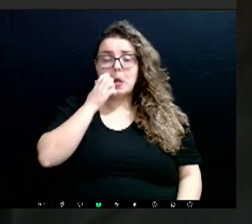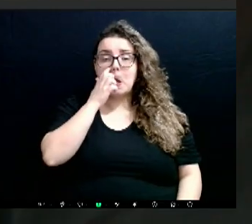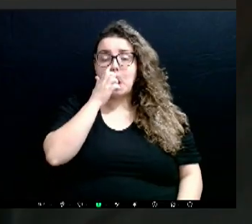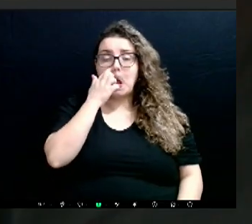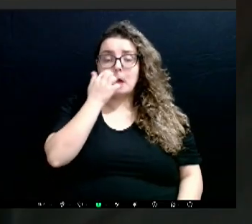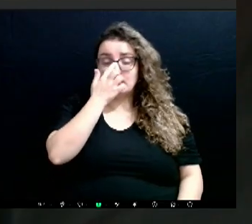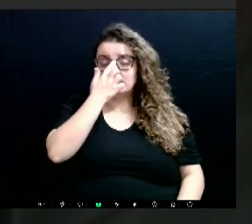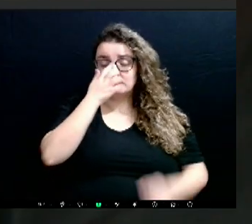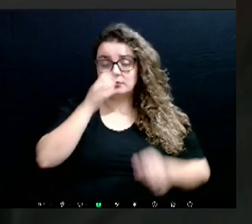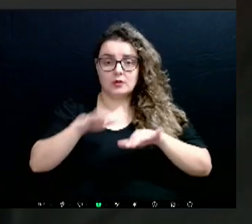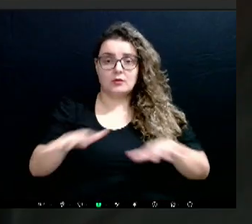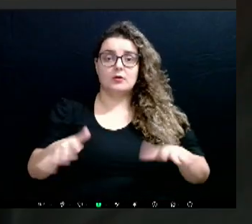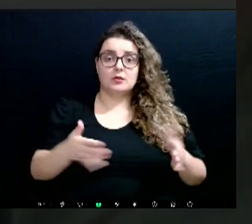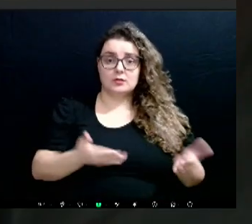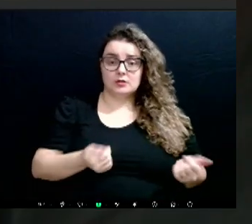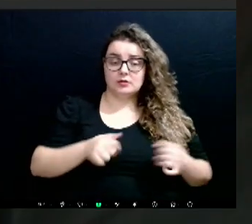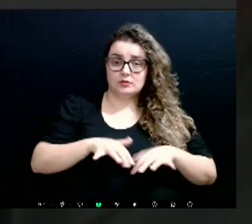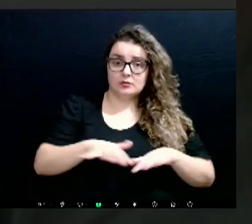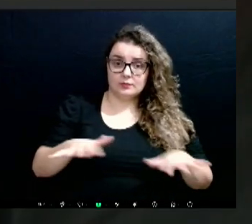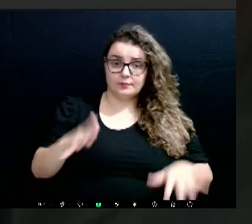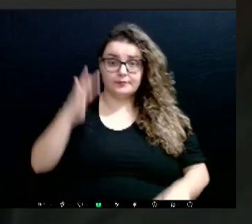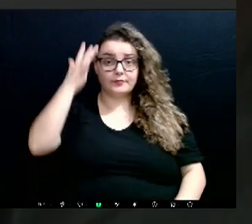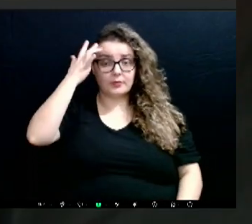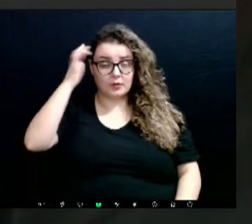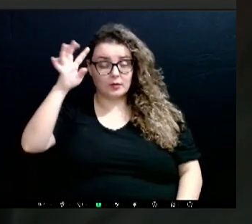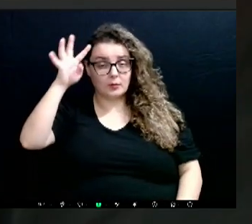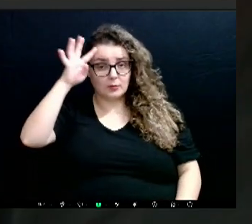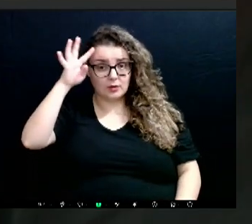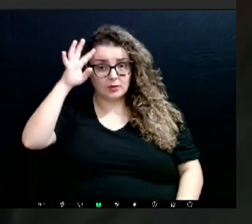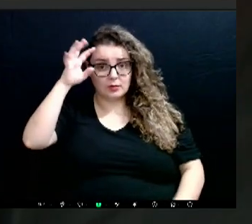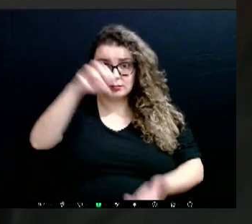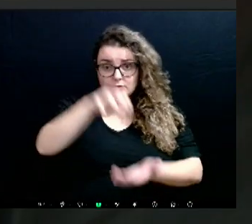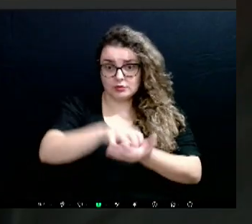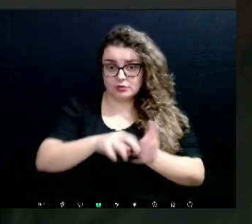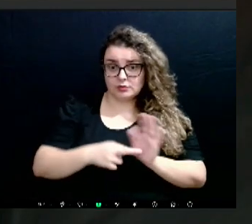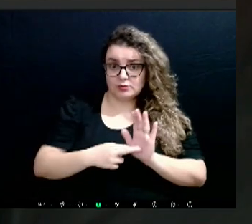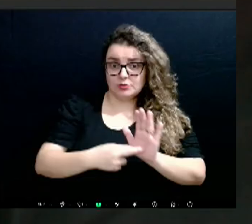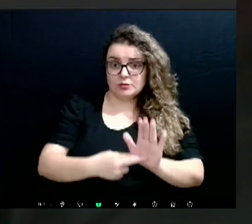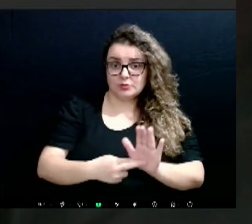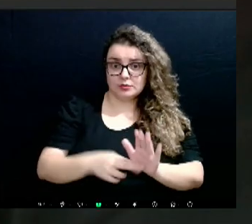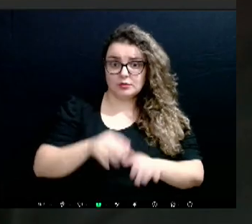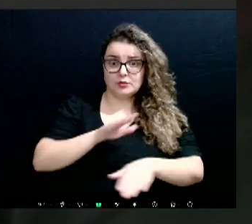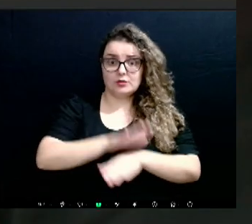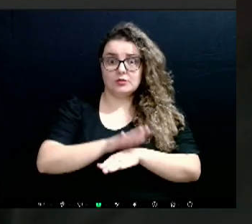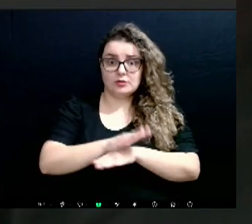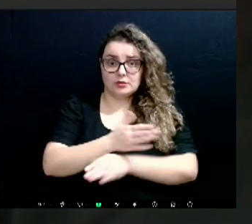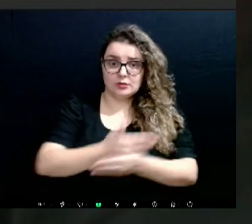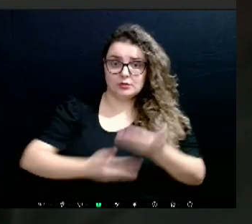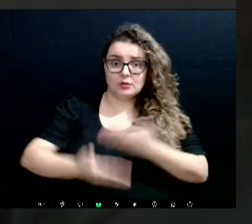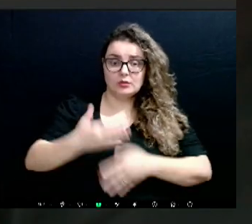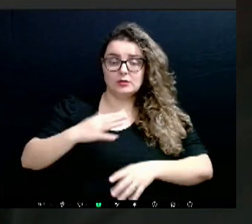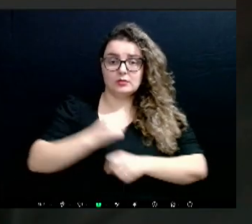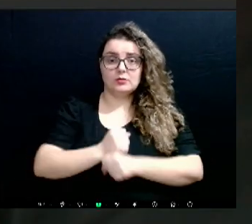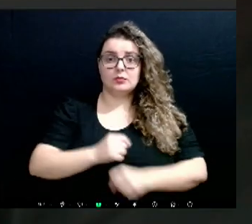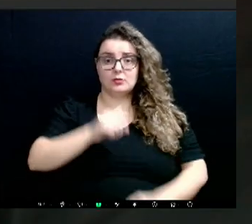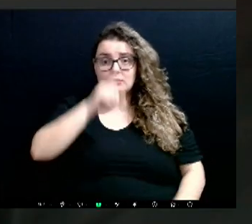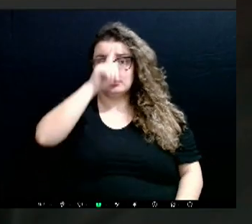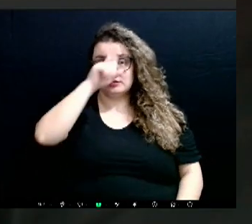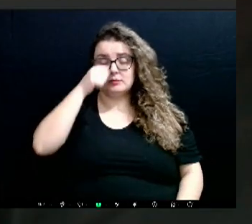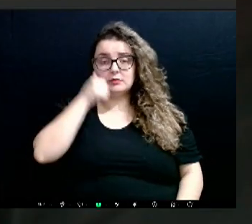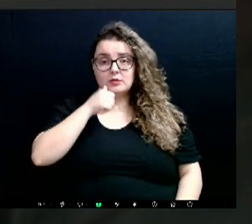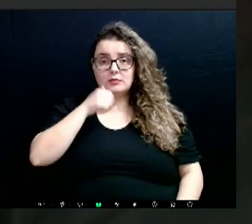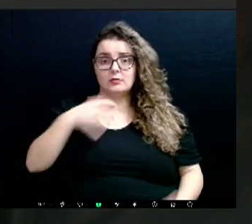os jovens. Amanhã, quarta-feira, o Centro de Referência da Assistência Integral à Mulher, Hospital da Mulher, vai promover uma